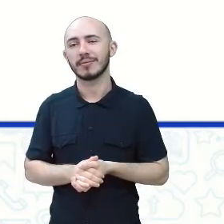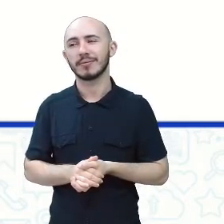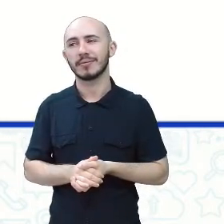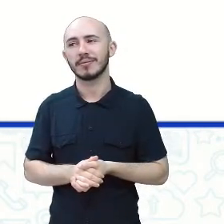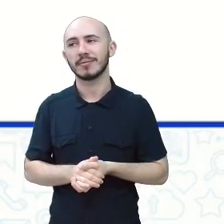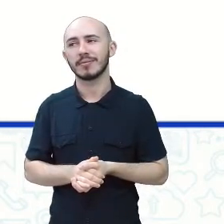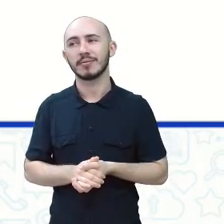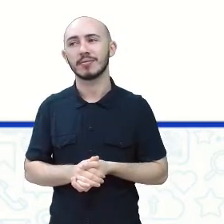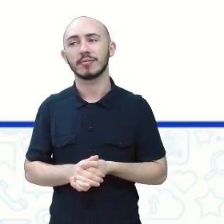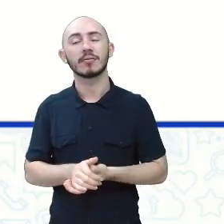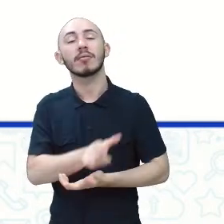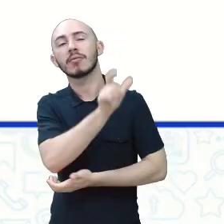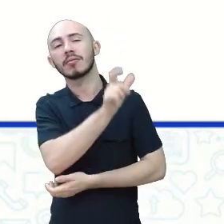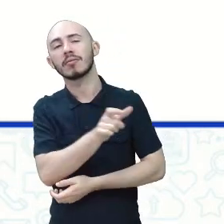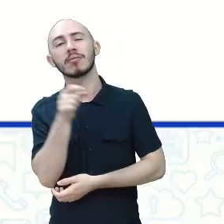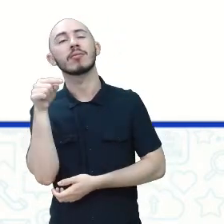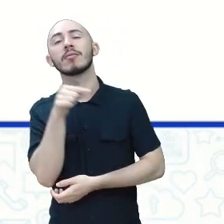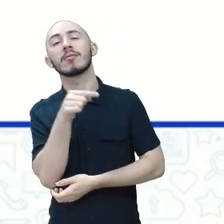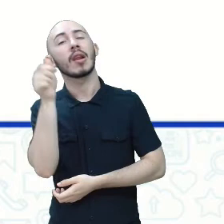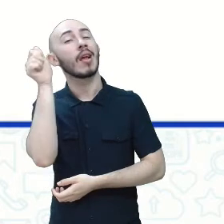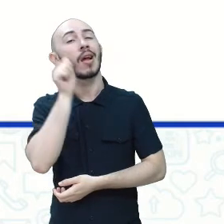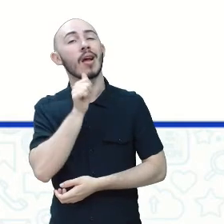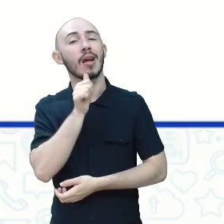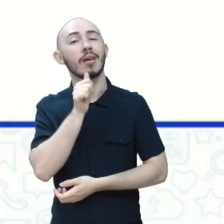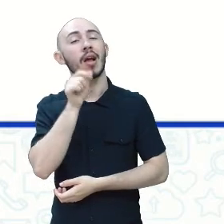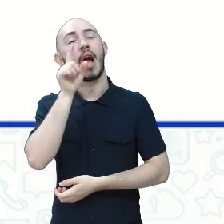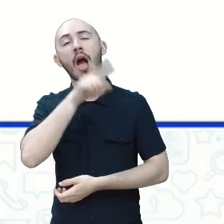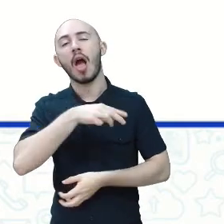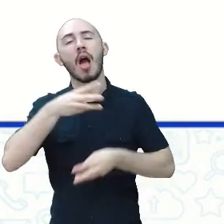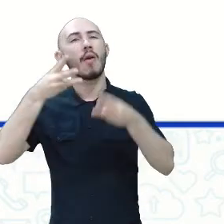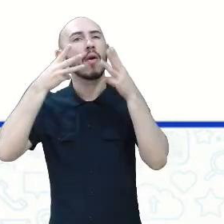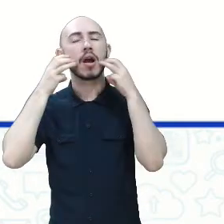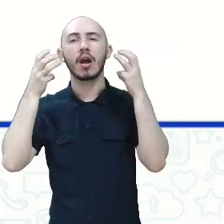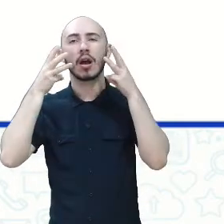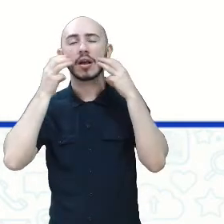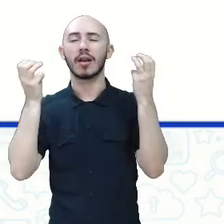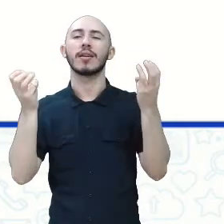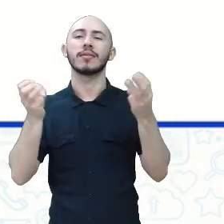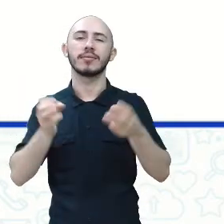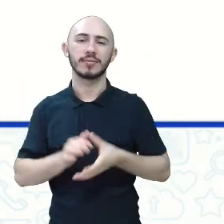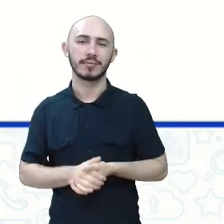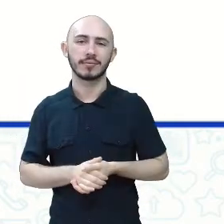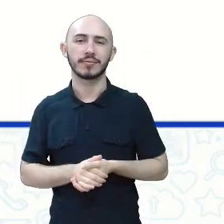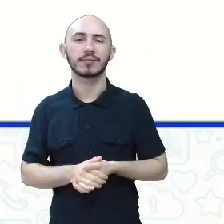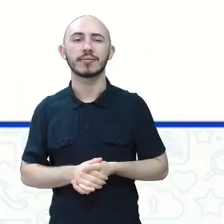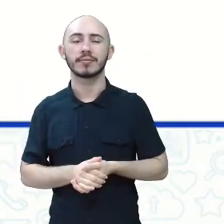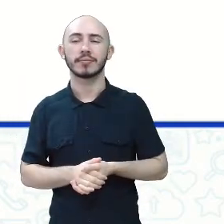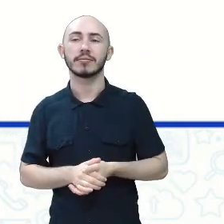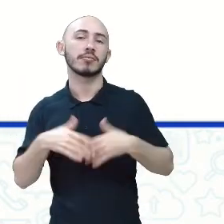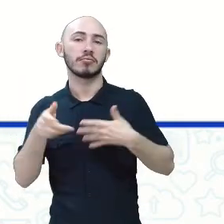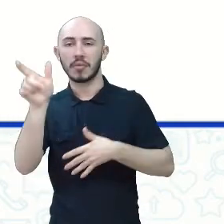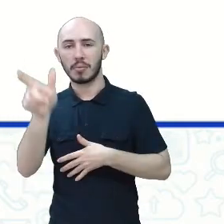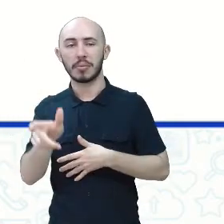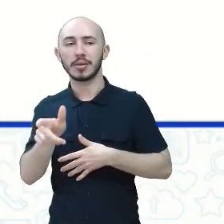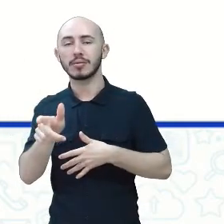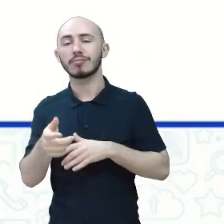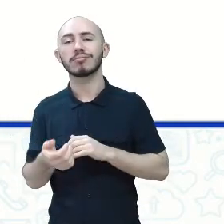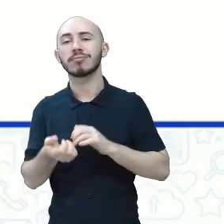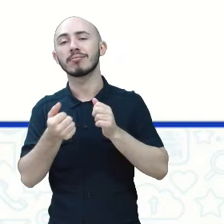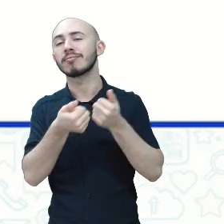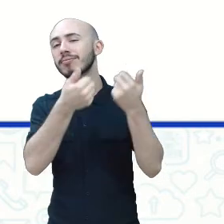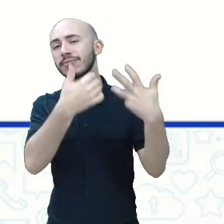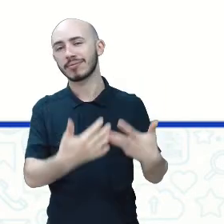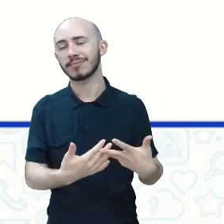ou Gabriela é uma gata, é uma gatinha, não é? Quando você se expressa dessa forma, alguém se expressa, você escuta